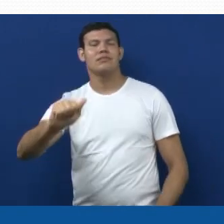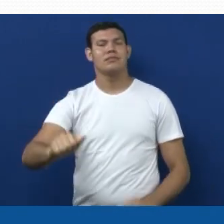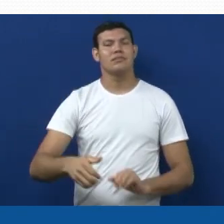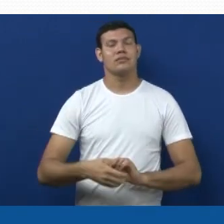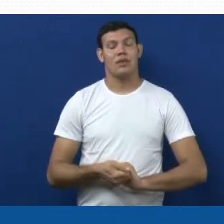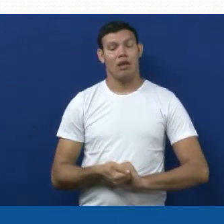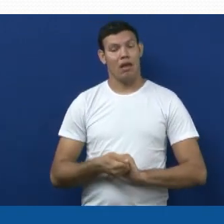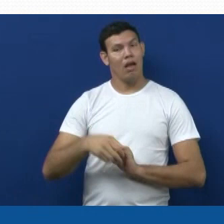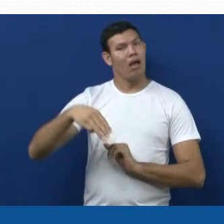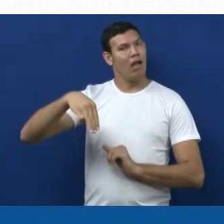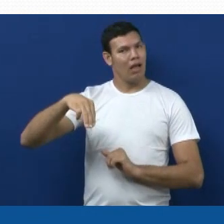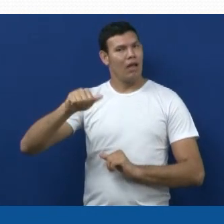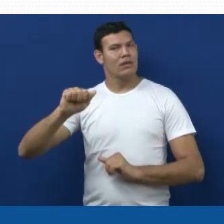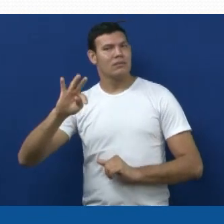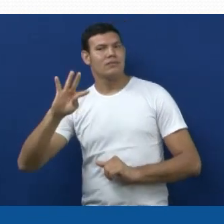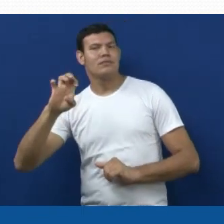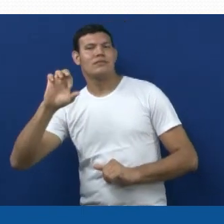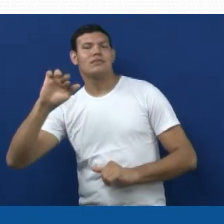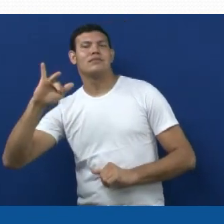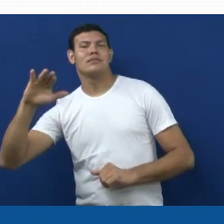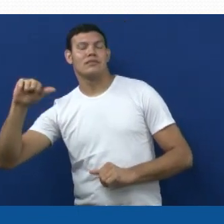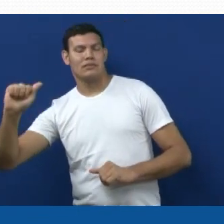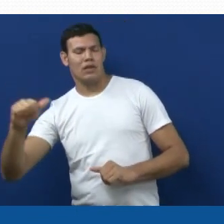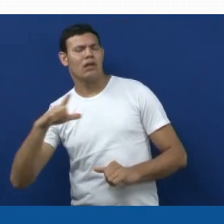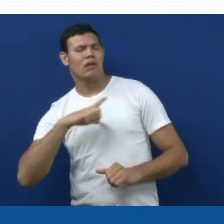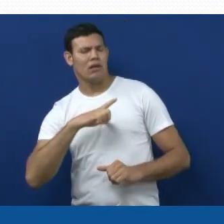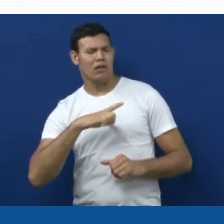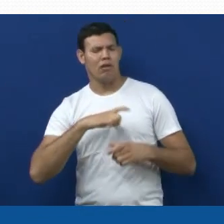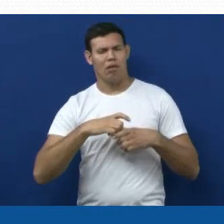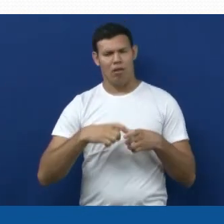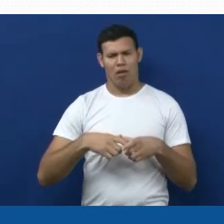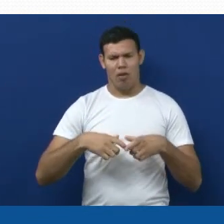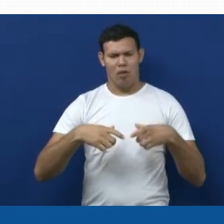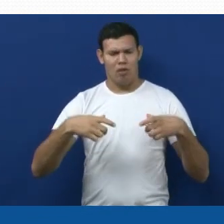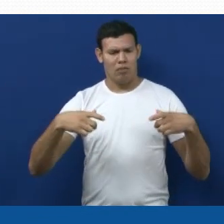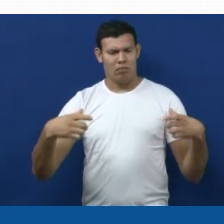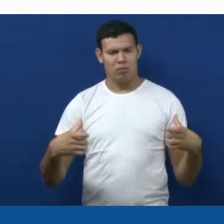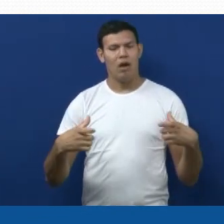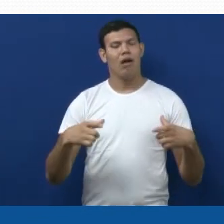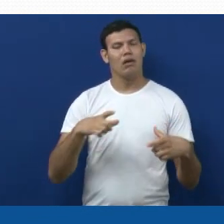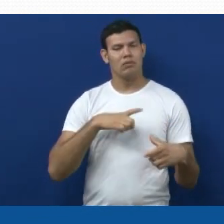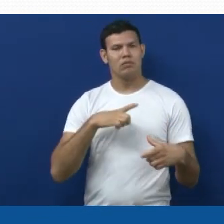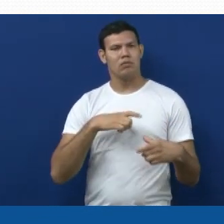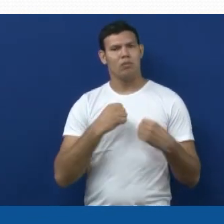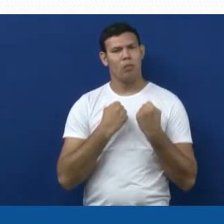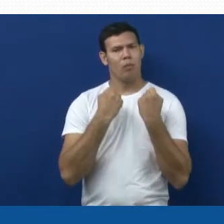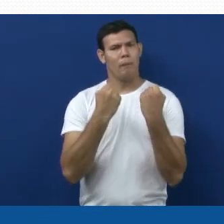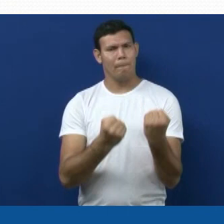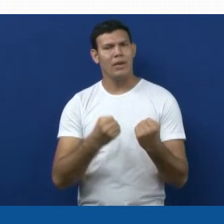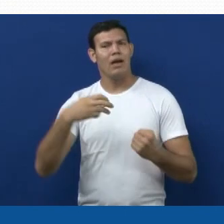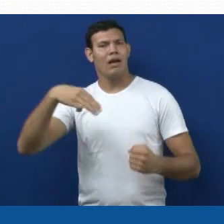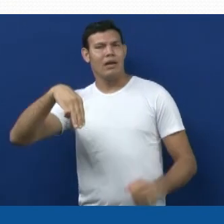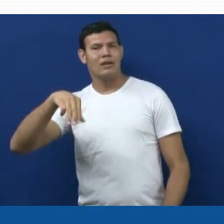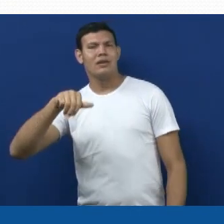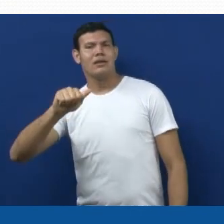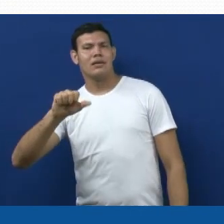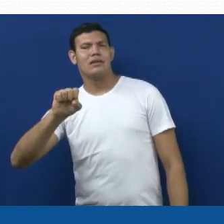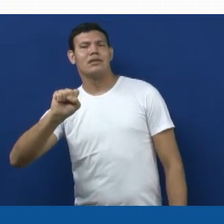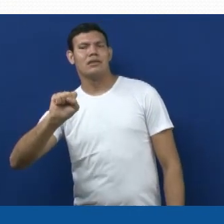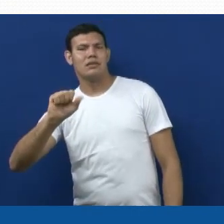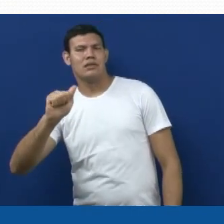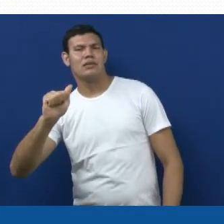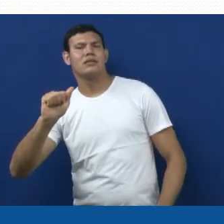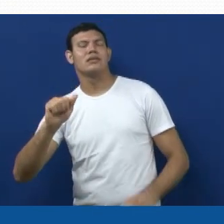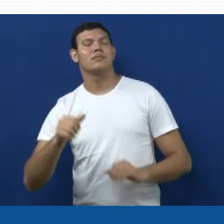aquilo que ocupa um espaço e tem massa. No entanto, as matérias elas vão ter propriedades.